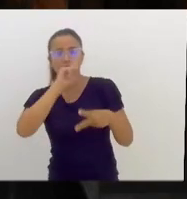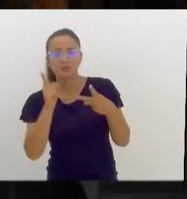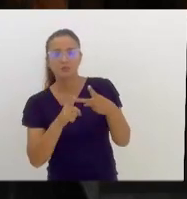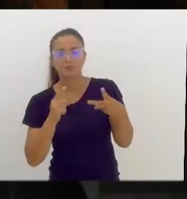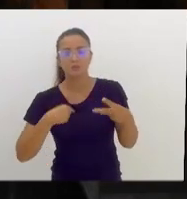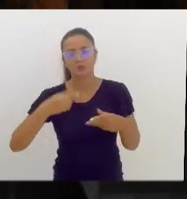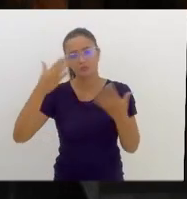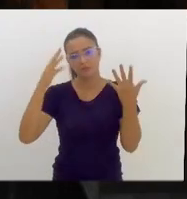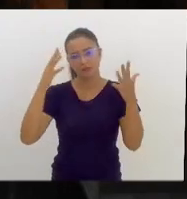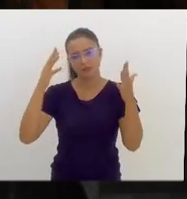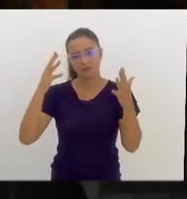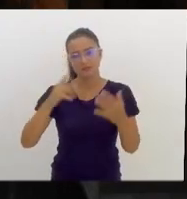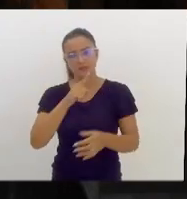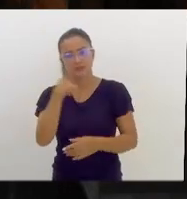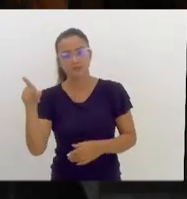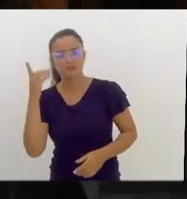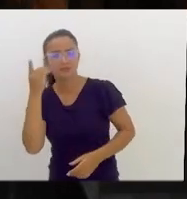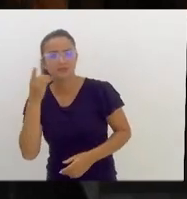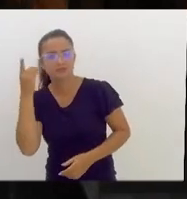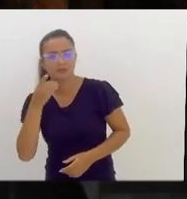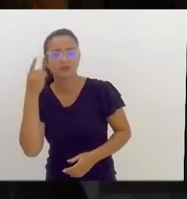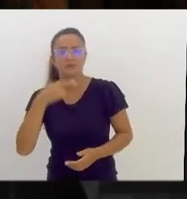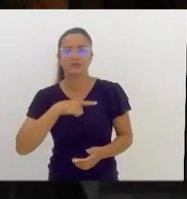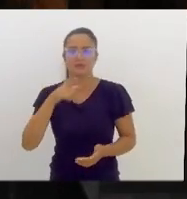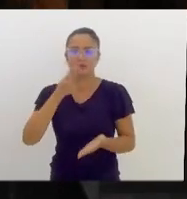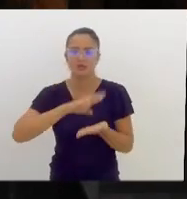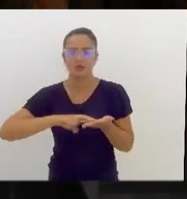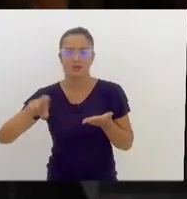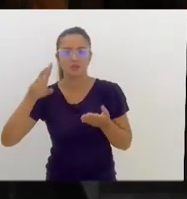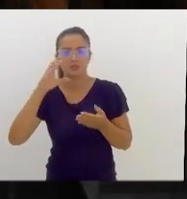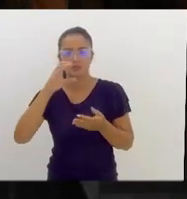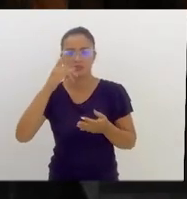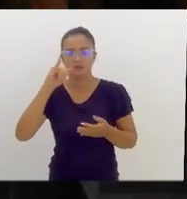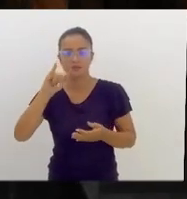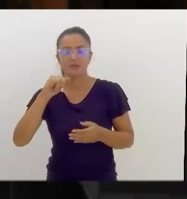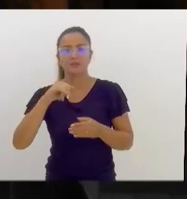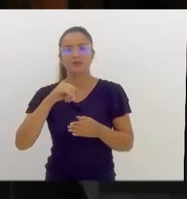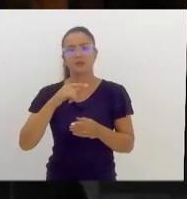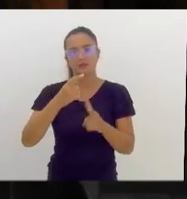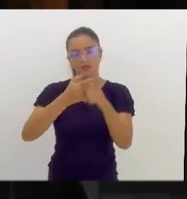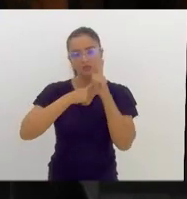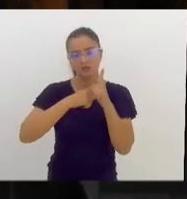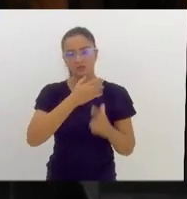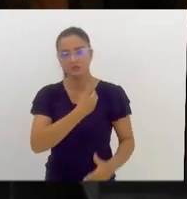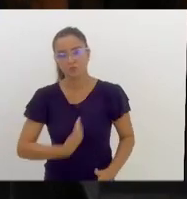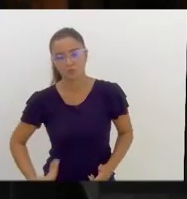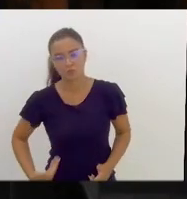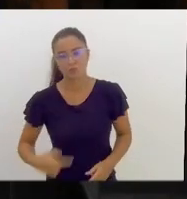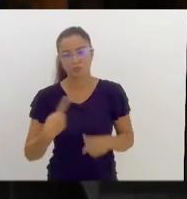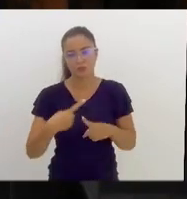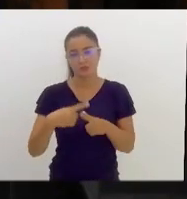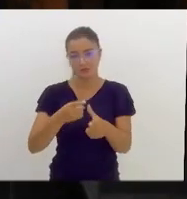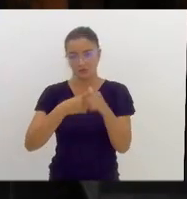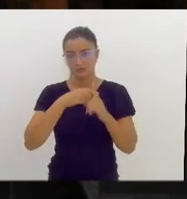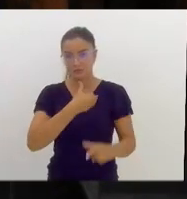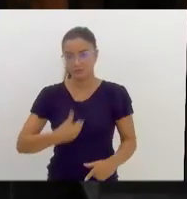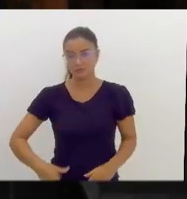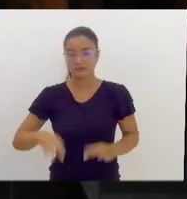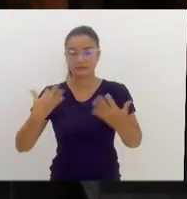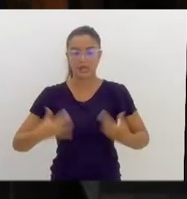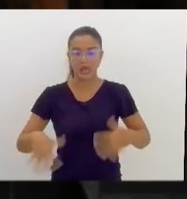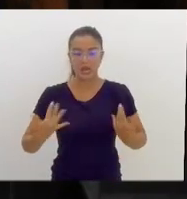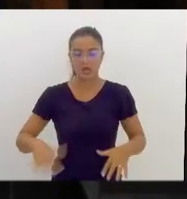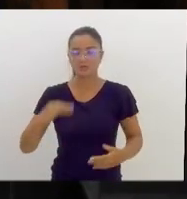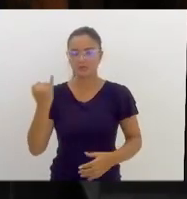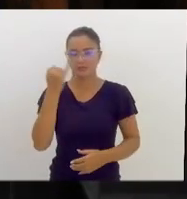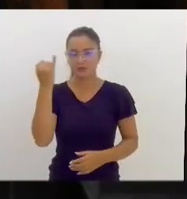também os deputados pelo relatório da CPI da dívida pública. A questão da dívida pública é uma questão central no Brasil para entender